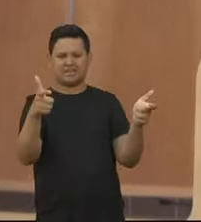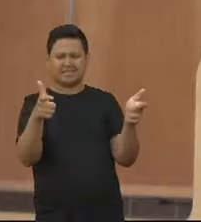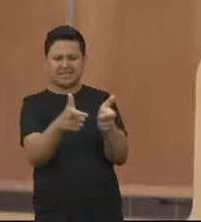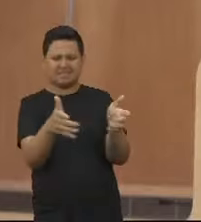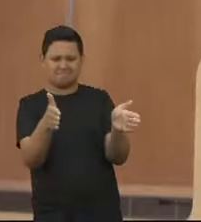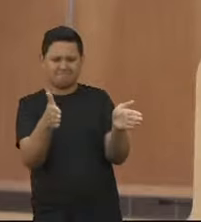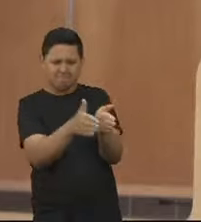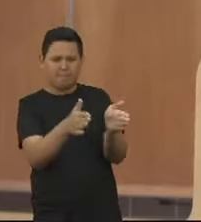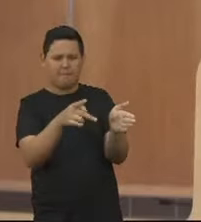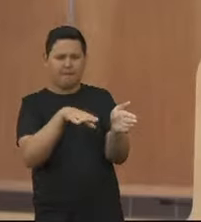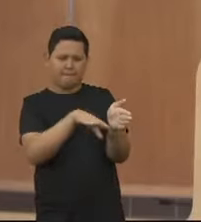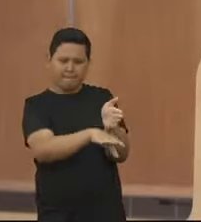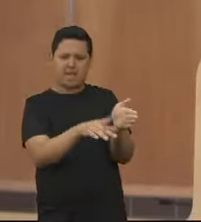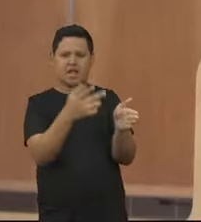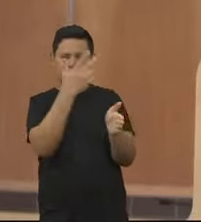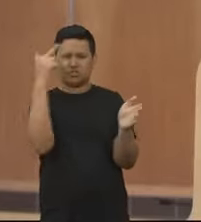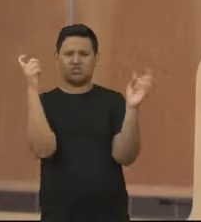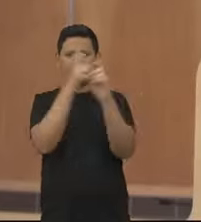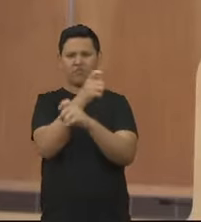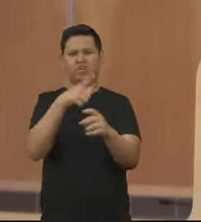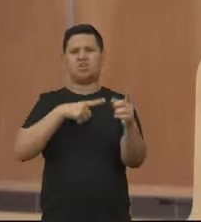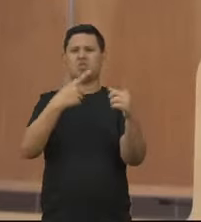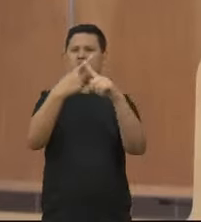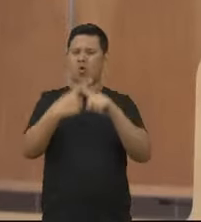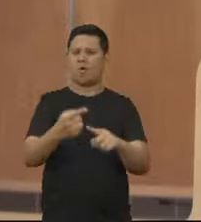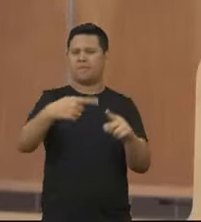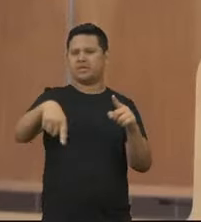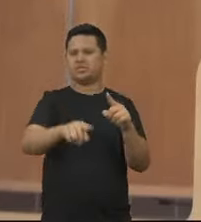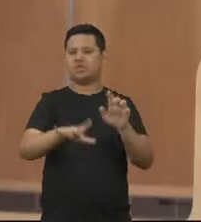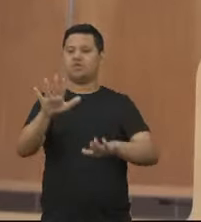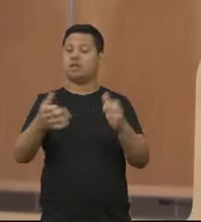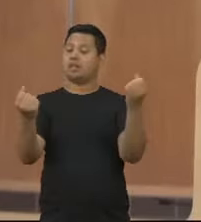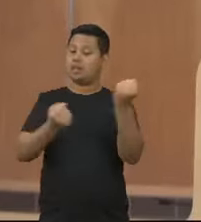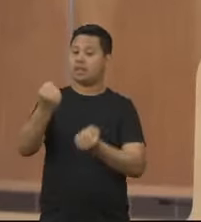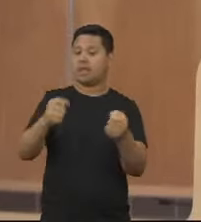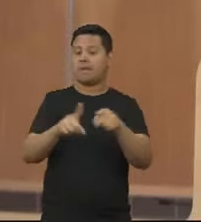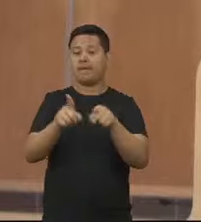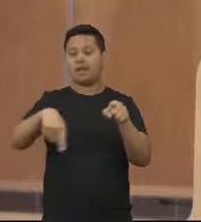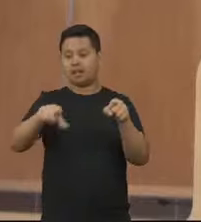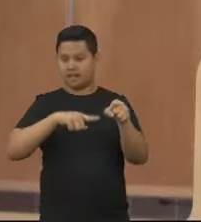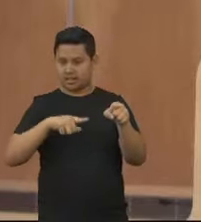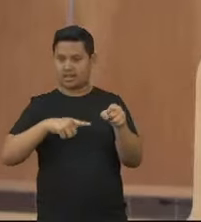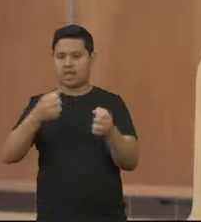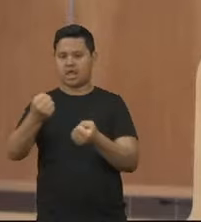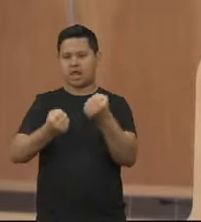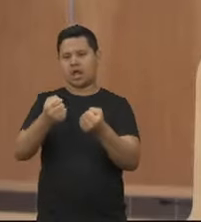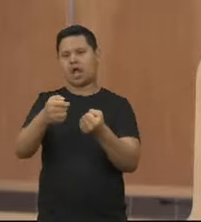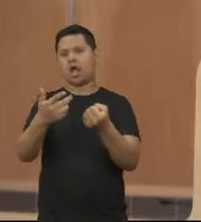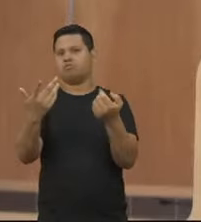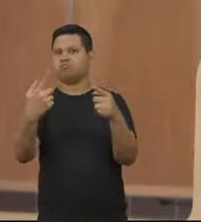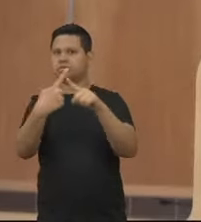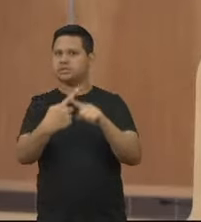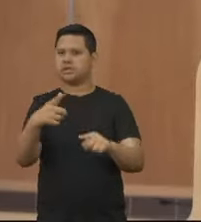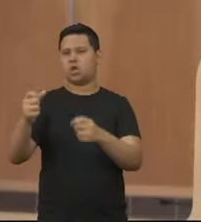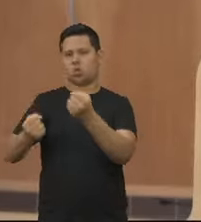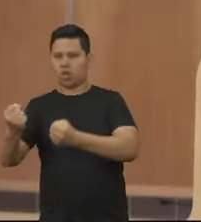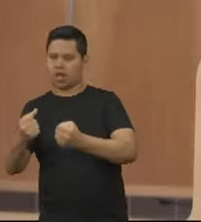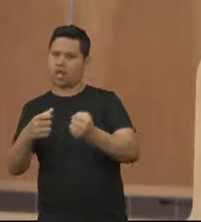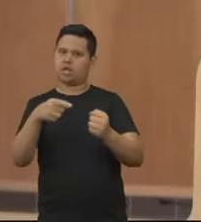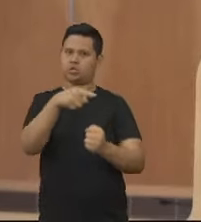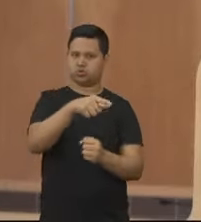gente vê que hoje em dia é difícil você conseguir competir. Vocês dirigem também, devem ter carro, Você competir o carro na